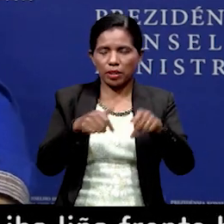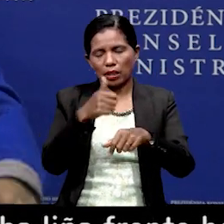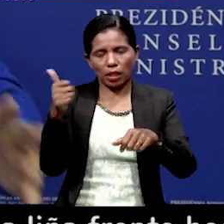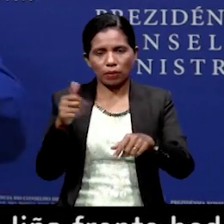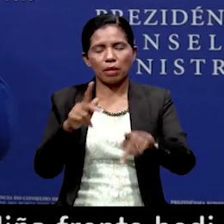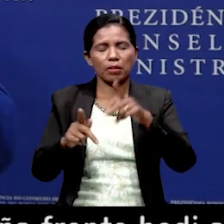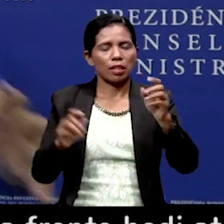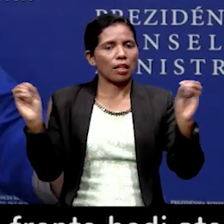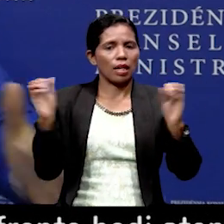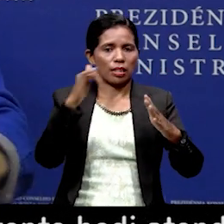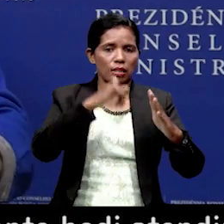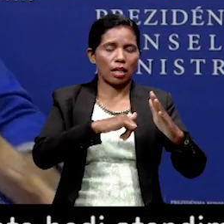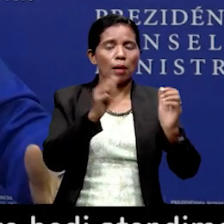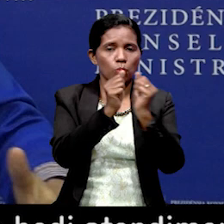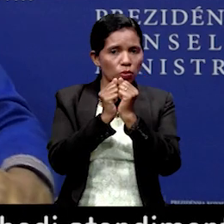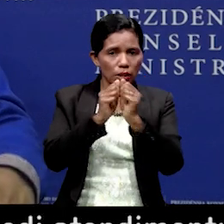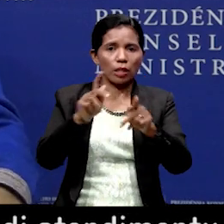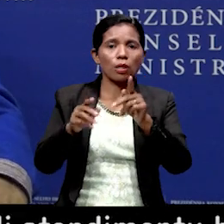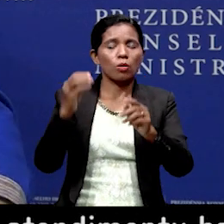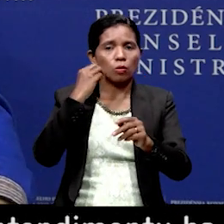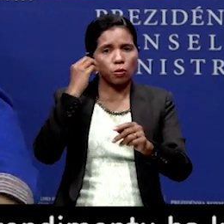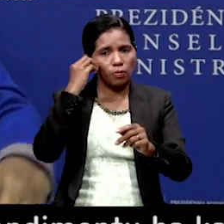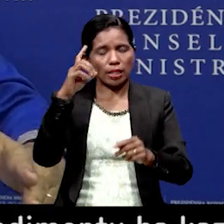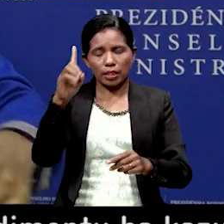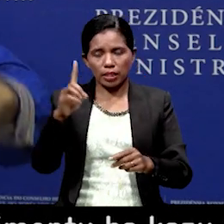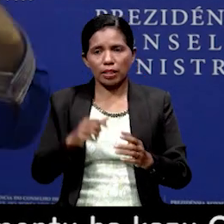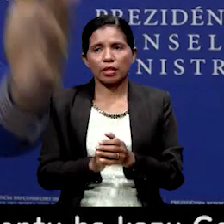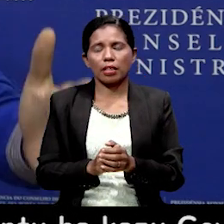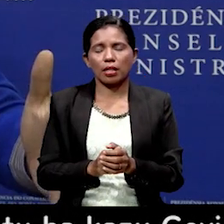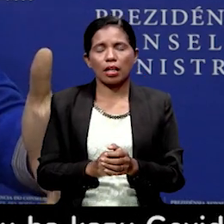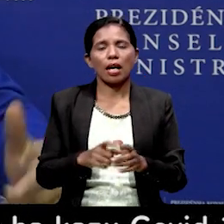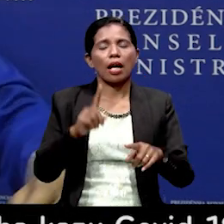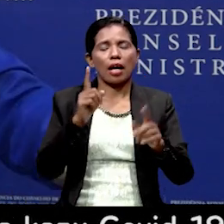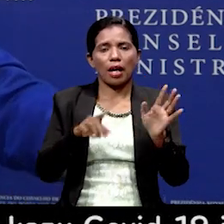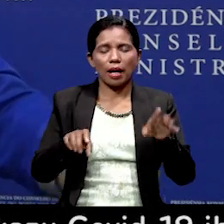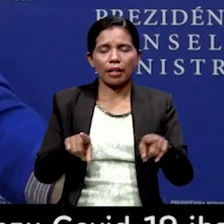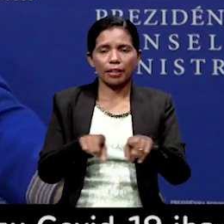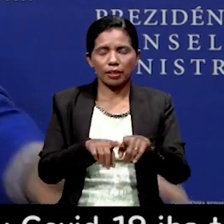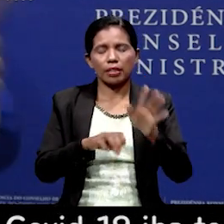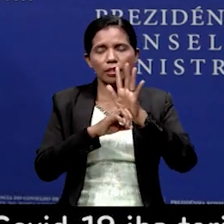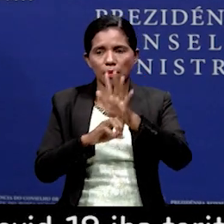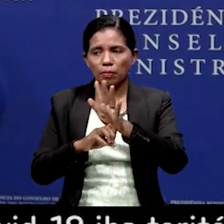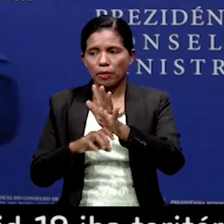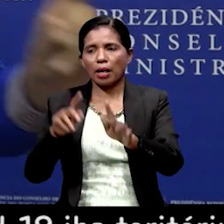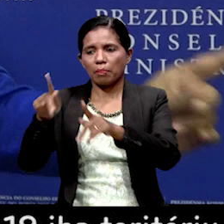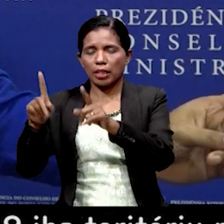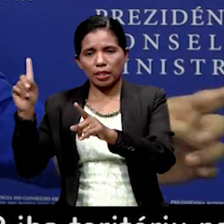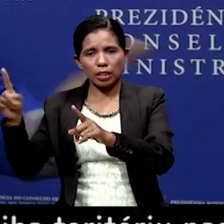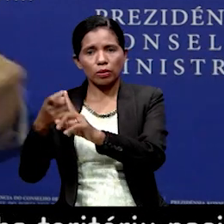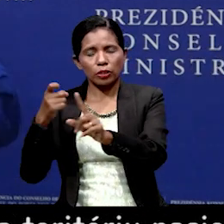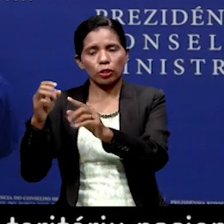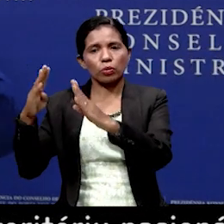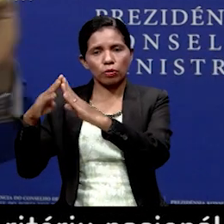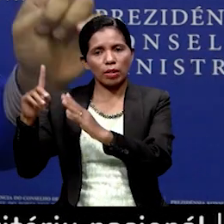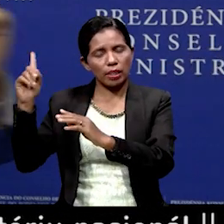hamutuk, liu-liu sira nebe la hel hamutuk uma ida. Esse exemplo ida é la hel hamutuk uma ida, ou a soro falho é mceluk ida, mceluk. Ne